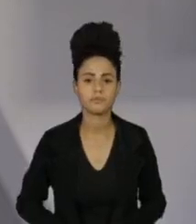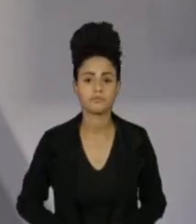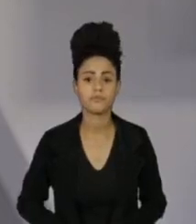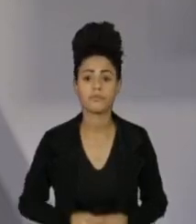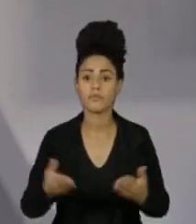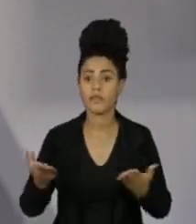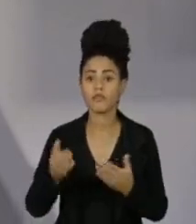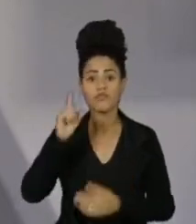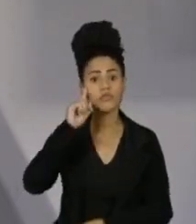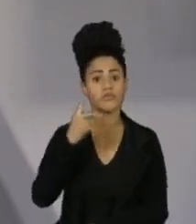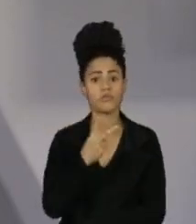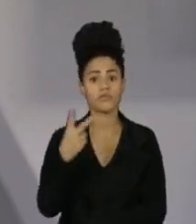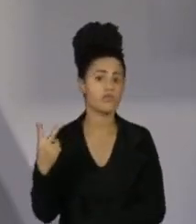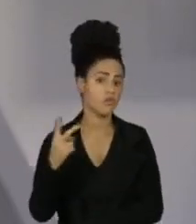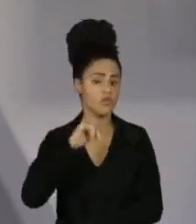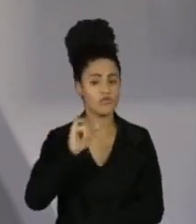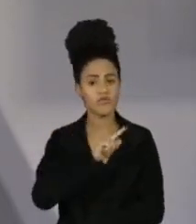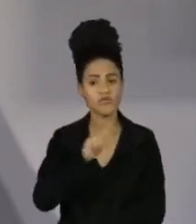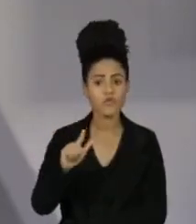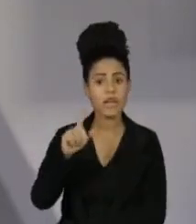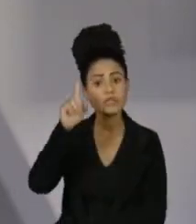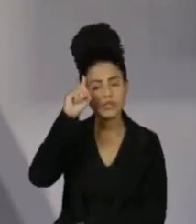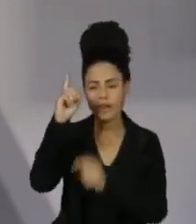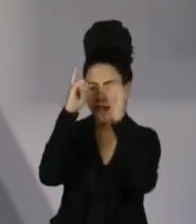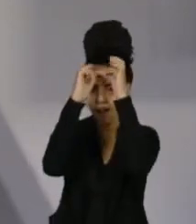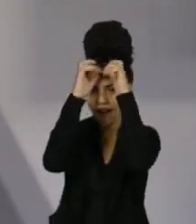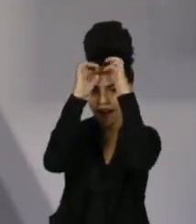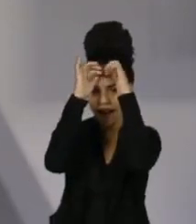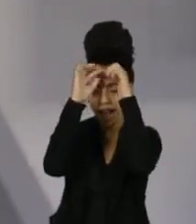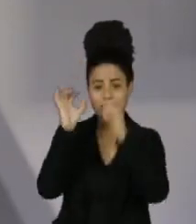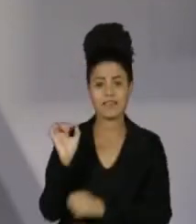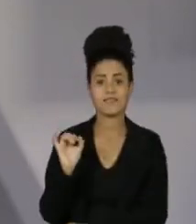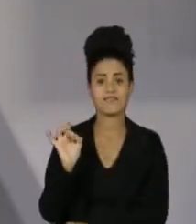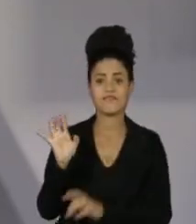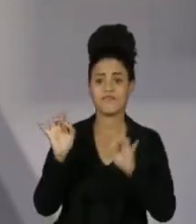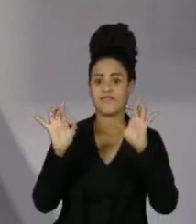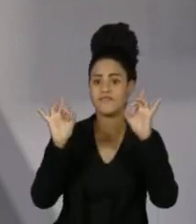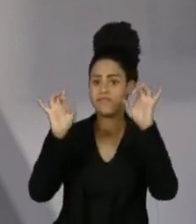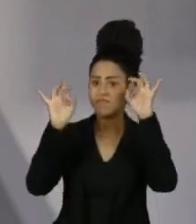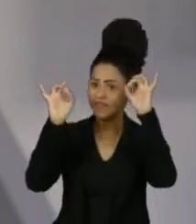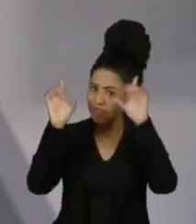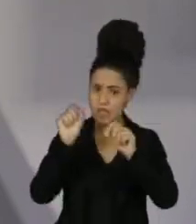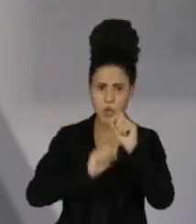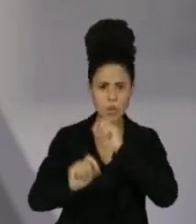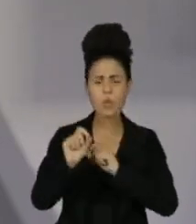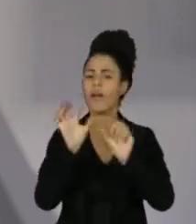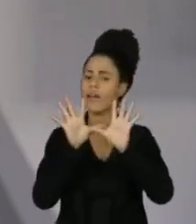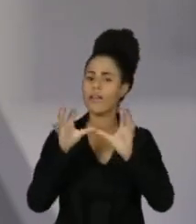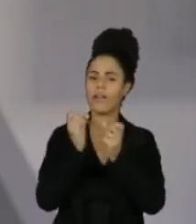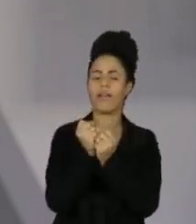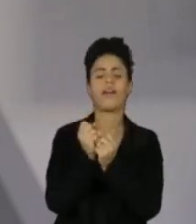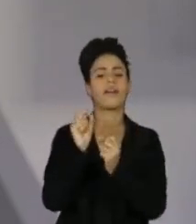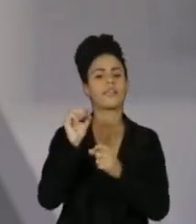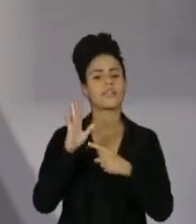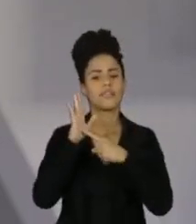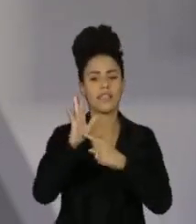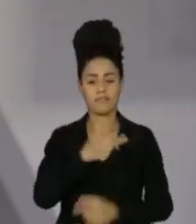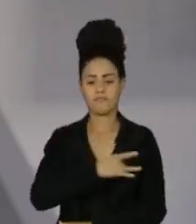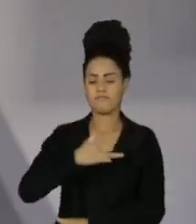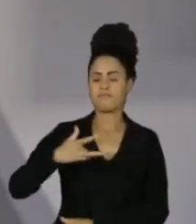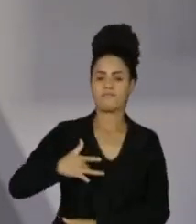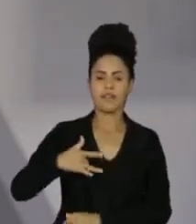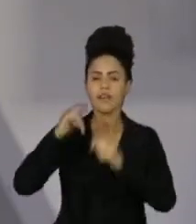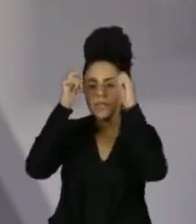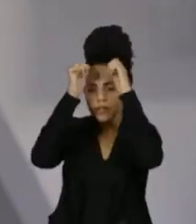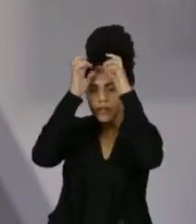Hoje, 22 de julho, o dia é dedicado ao cérebro. A data firmada pelo pessoal da saúde chama a atenção para os cuidados com esse